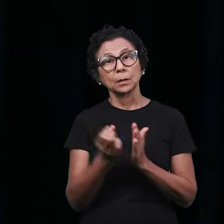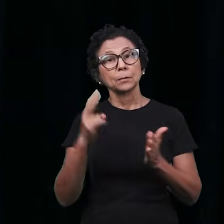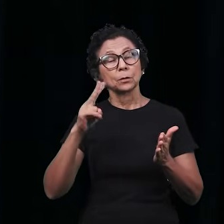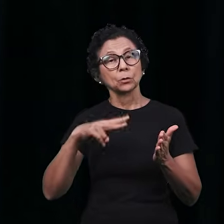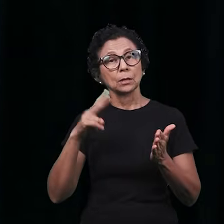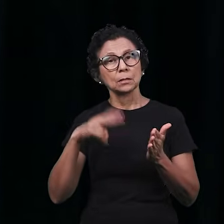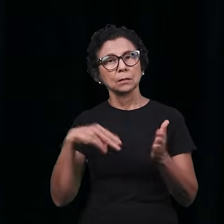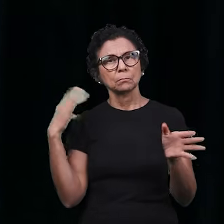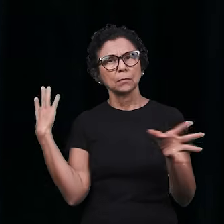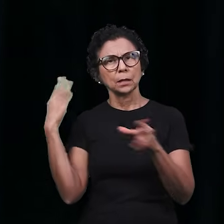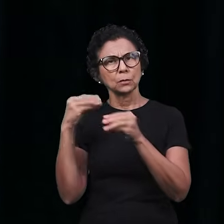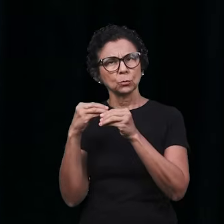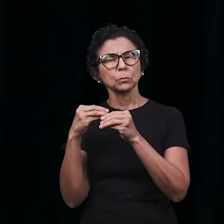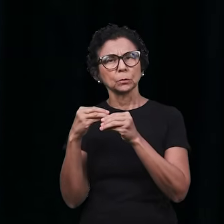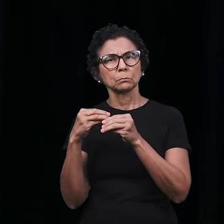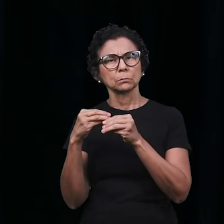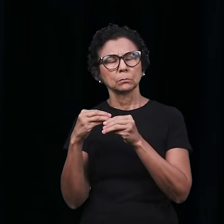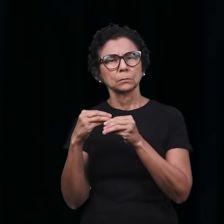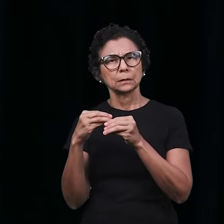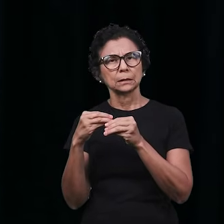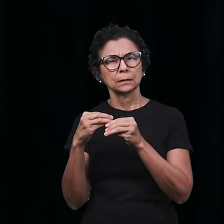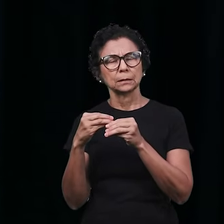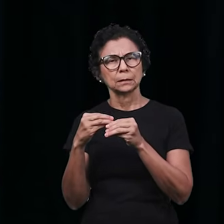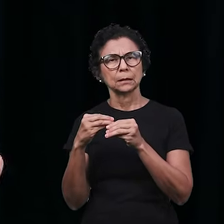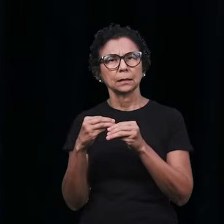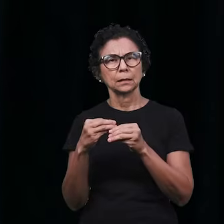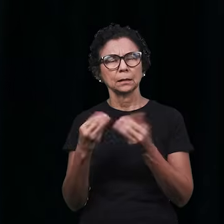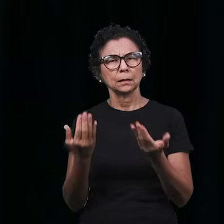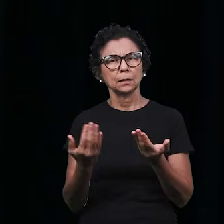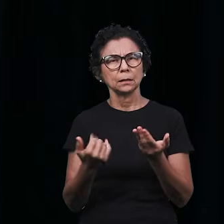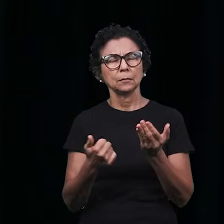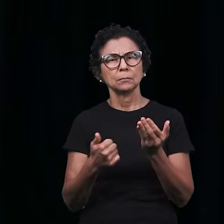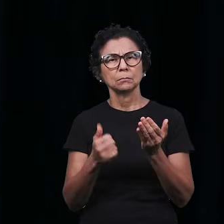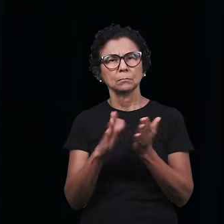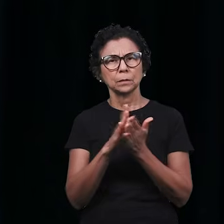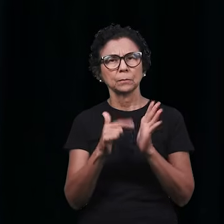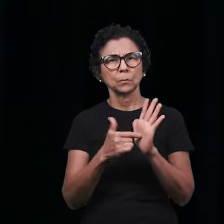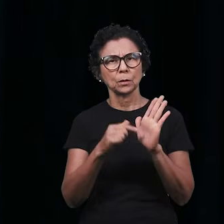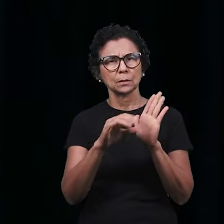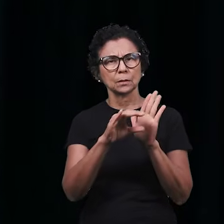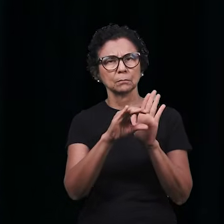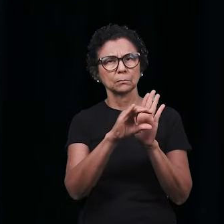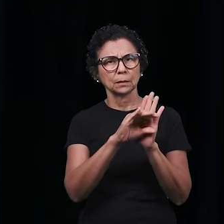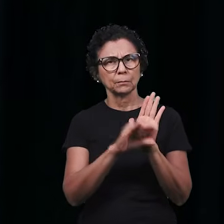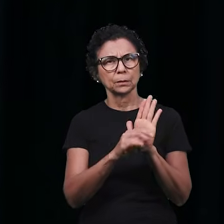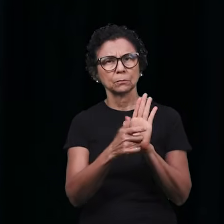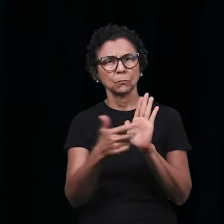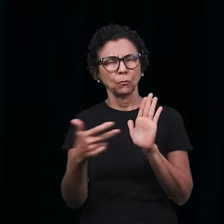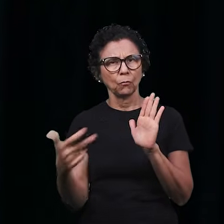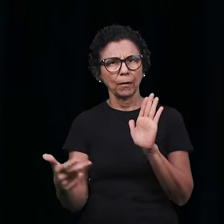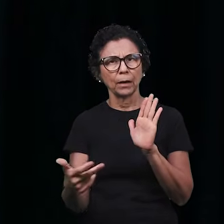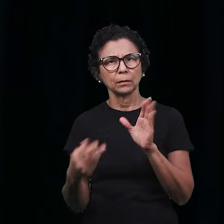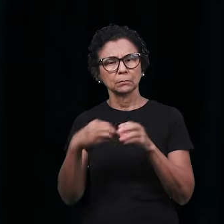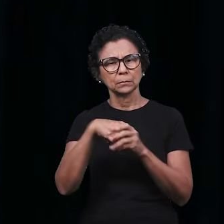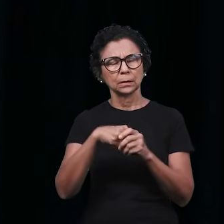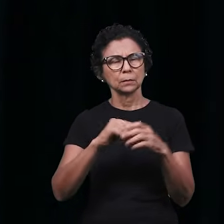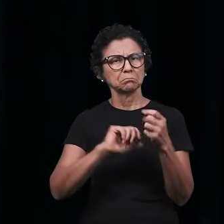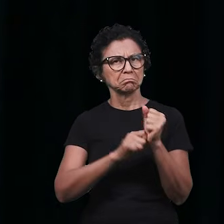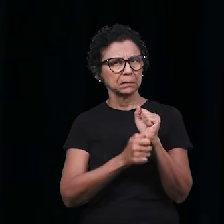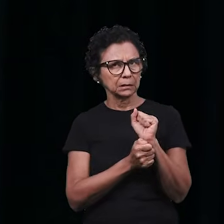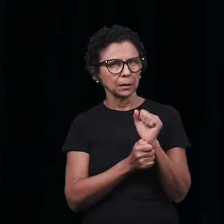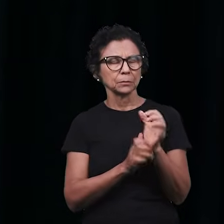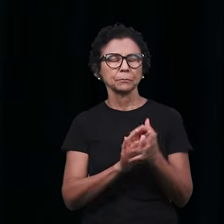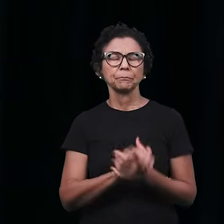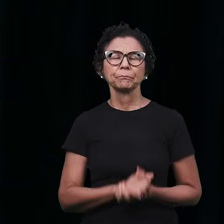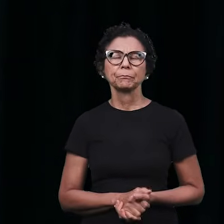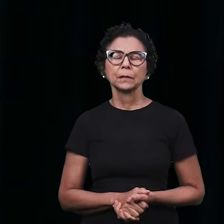os mistérios que estão escondidos nos diversos capítulos da Bíblia. Nós estamos fazendo esse trabalho com o Antigo Testamento